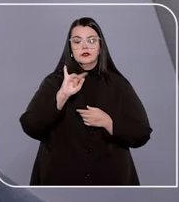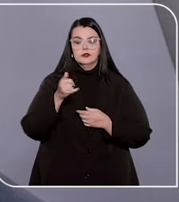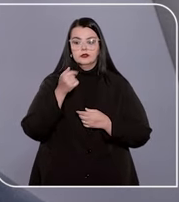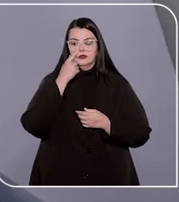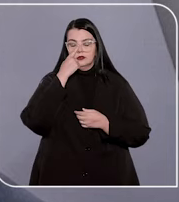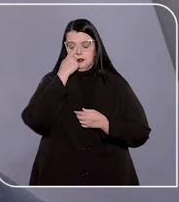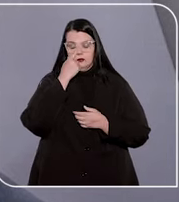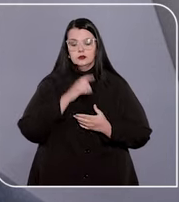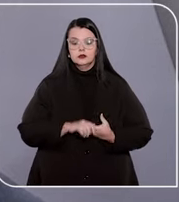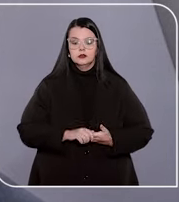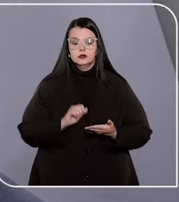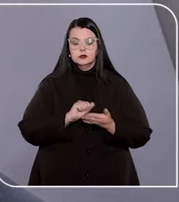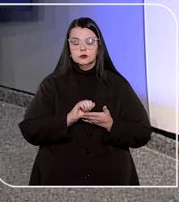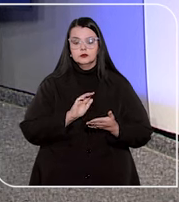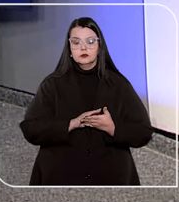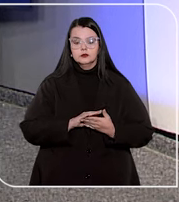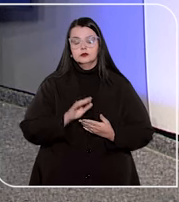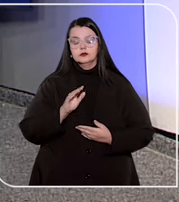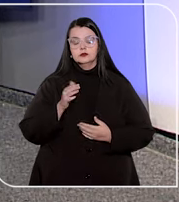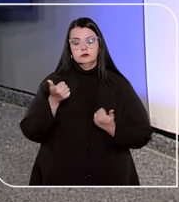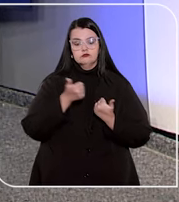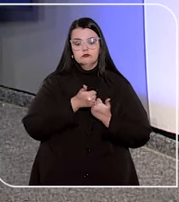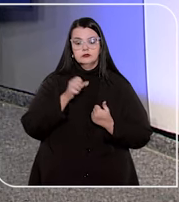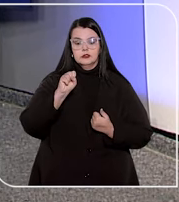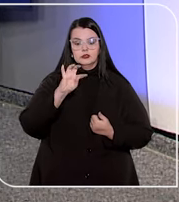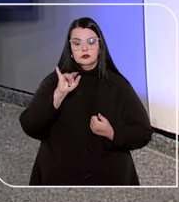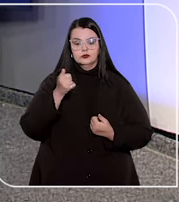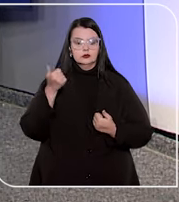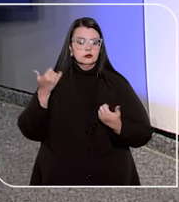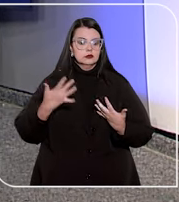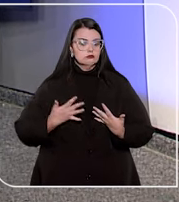pela vice-presidência do STJ.